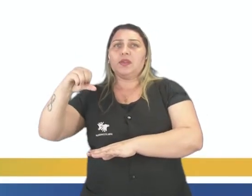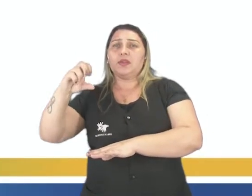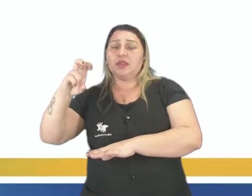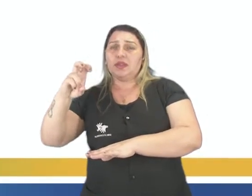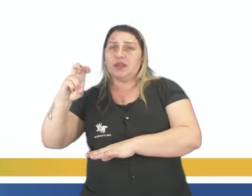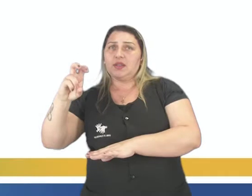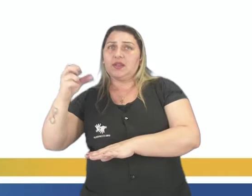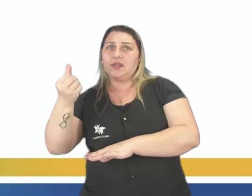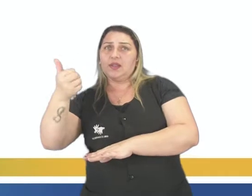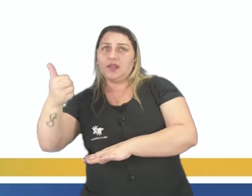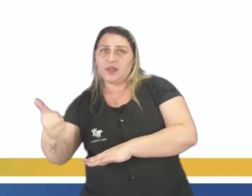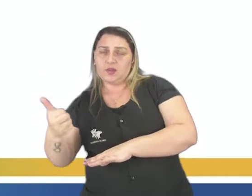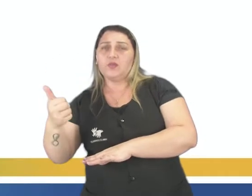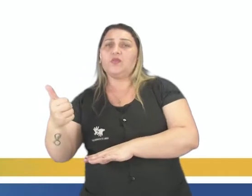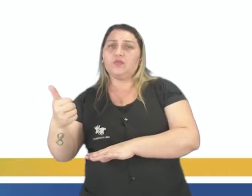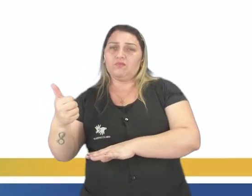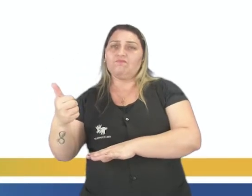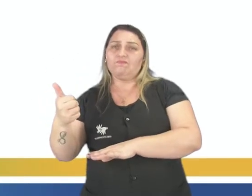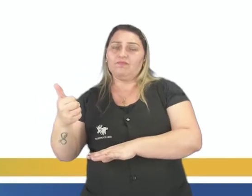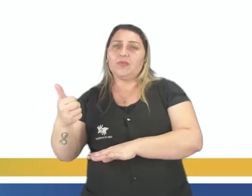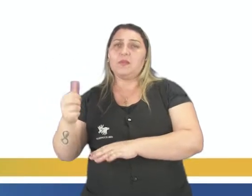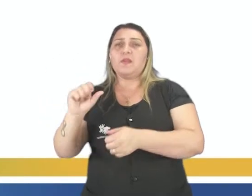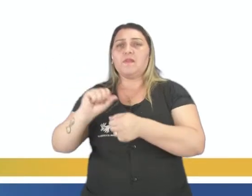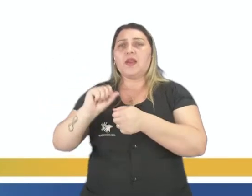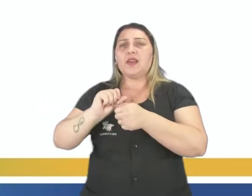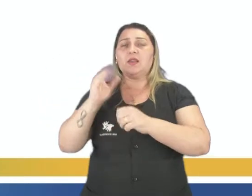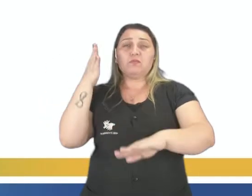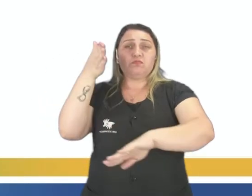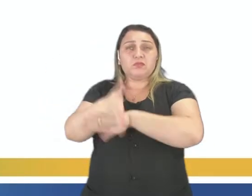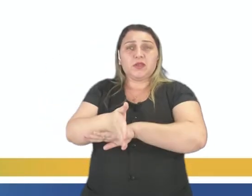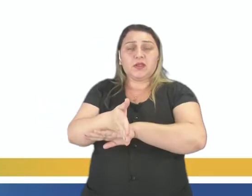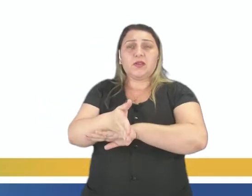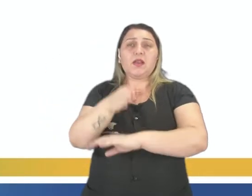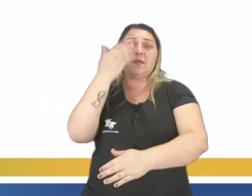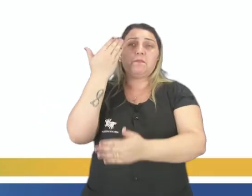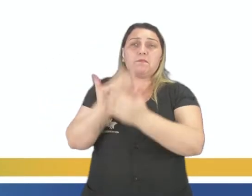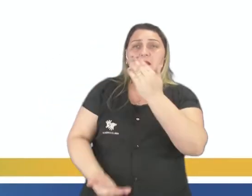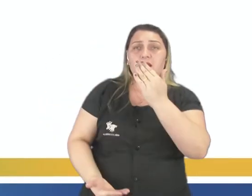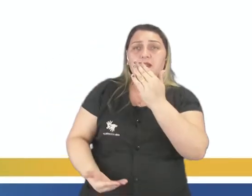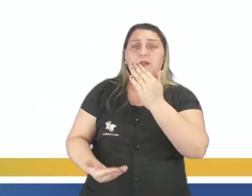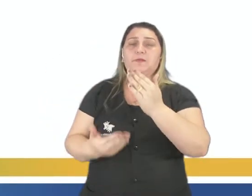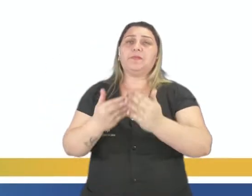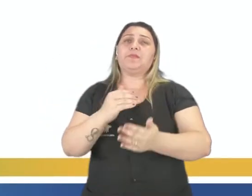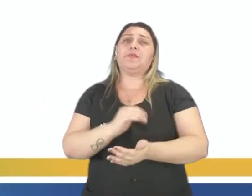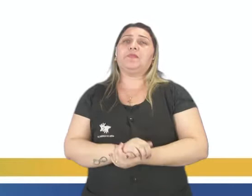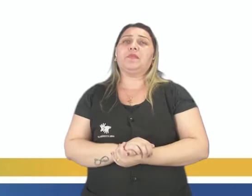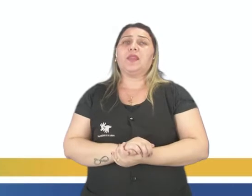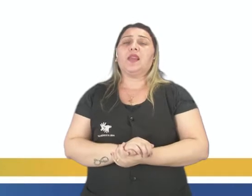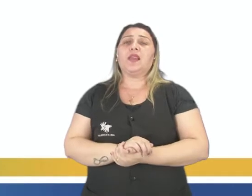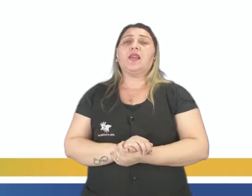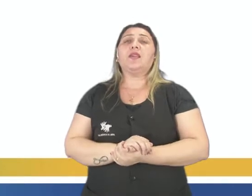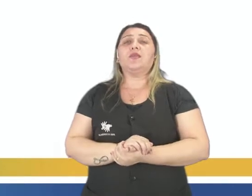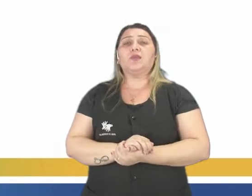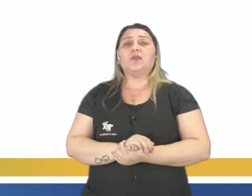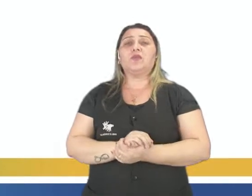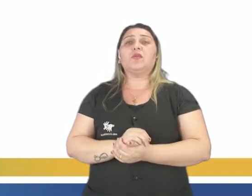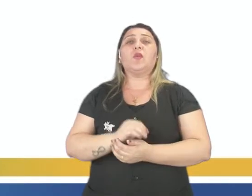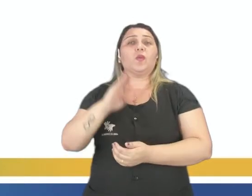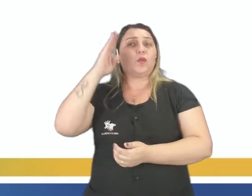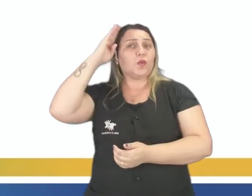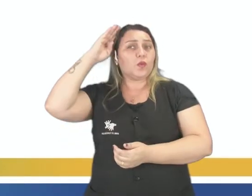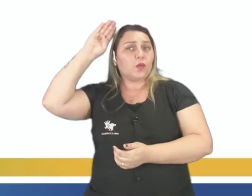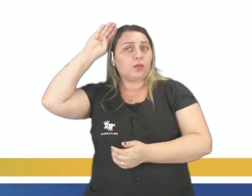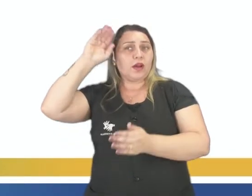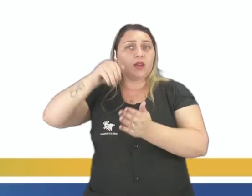né? Revolucionários aí, para fazer essa invasão. Só que eles perdem, né? Como represária, então, Cuba